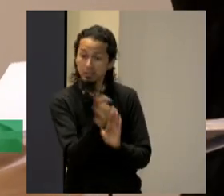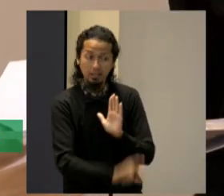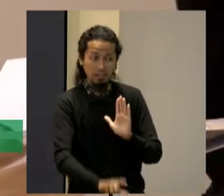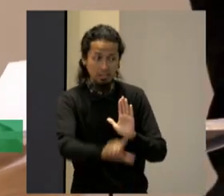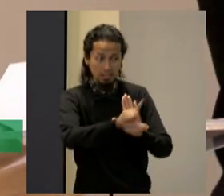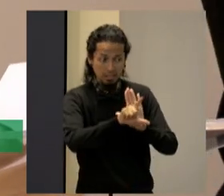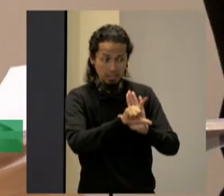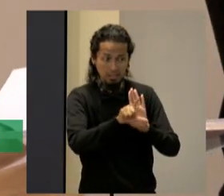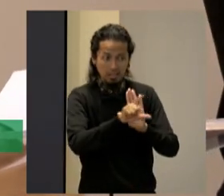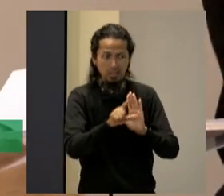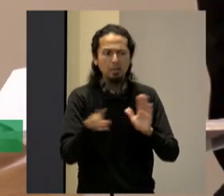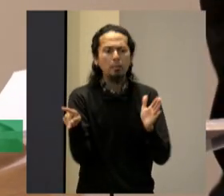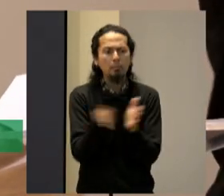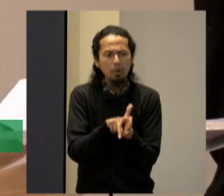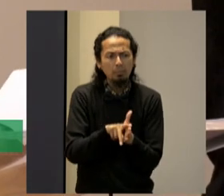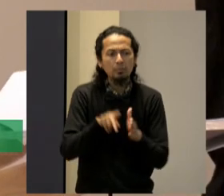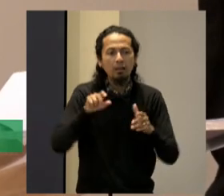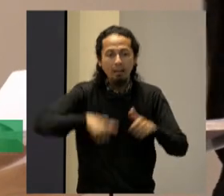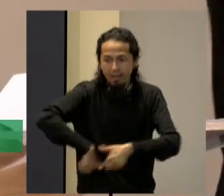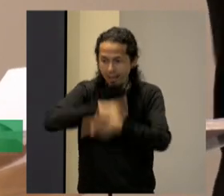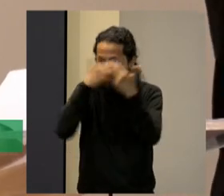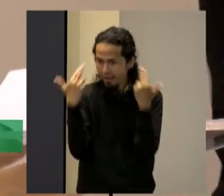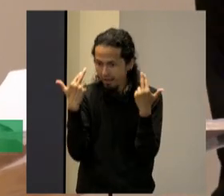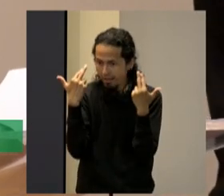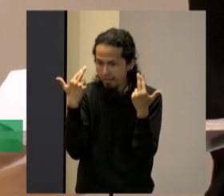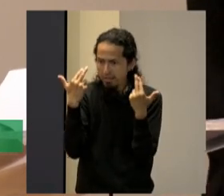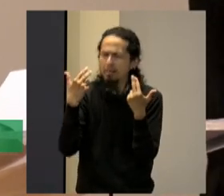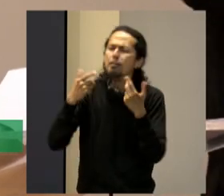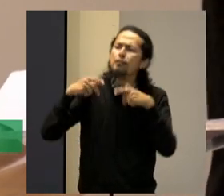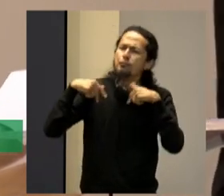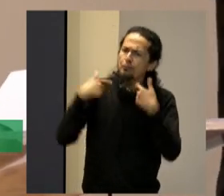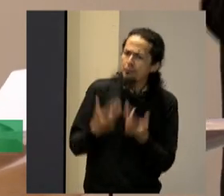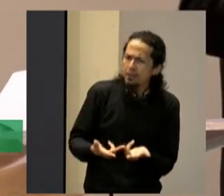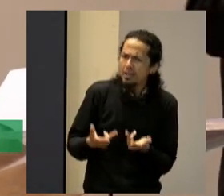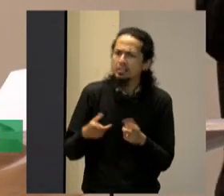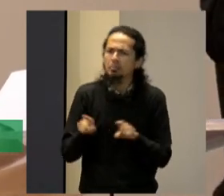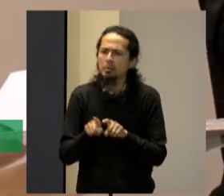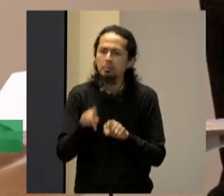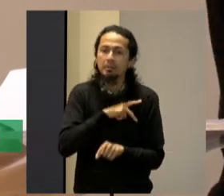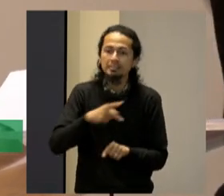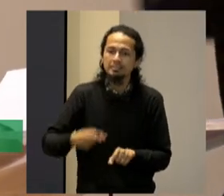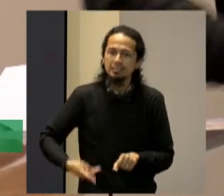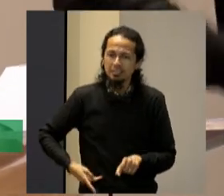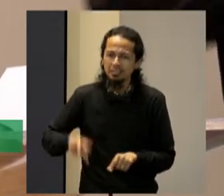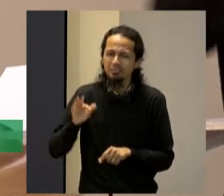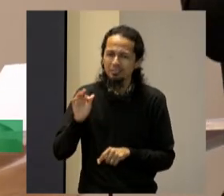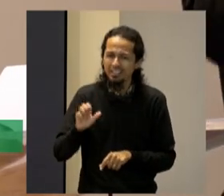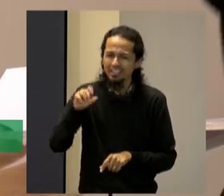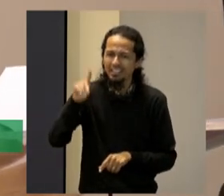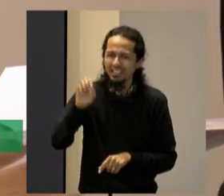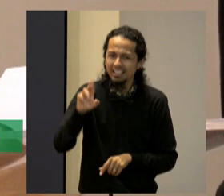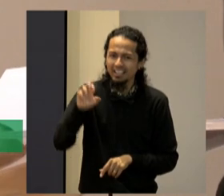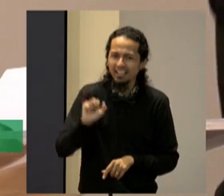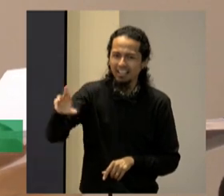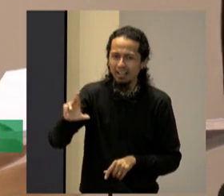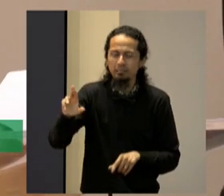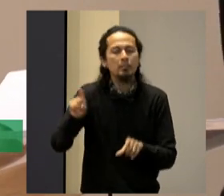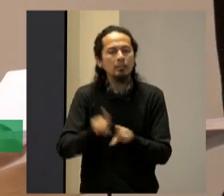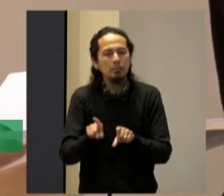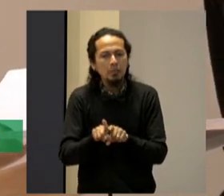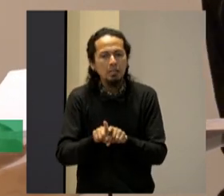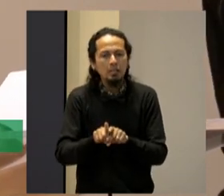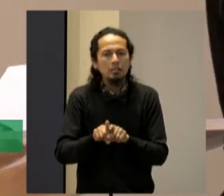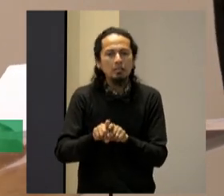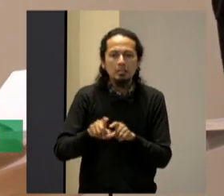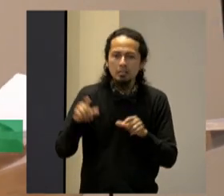curriculares nacionais da EREA. Foi presidenta do FEDERER, Fórum de Educação das Relações Raciais de Santa Catarina.